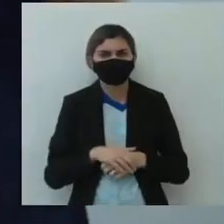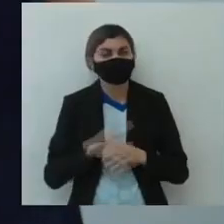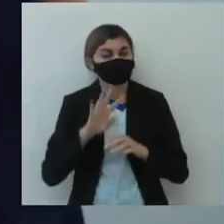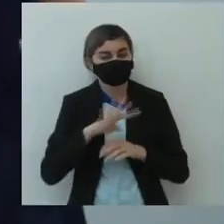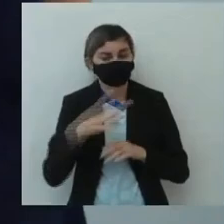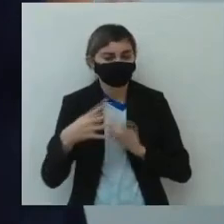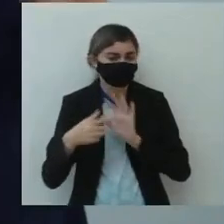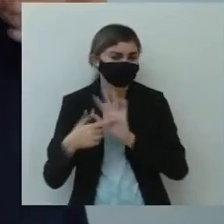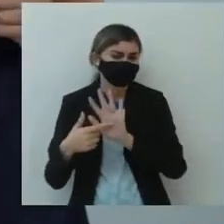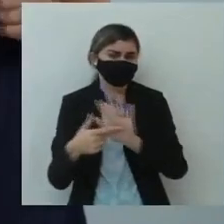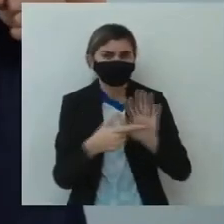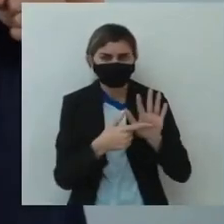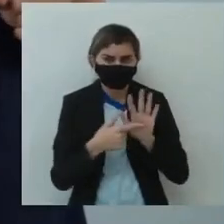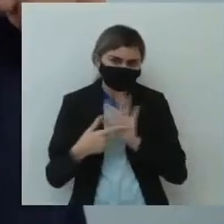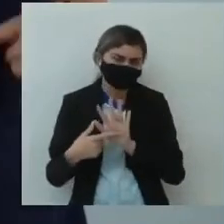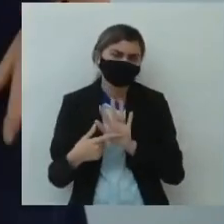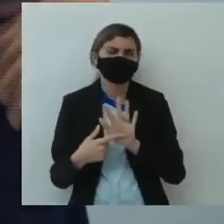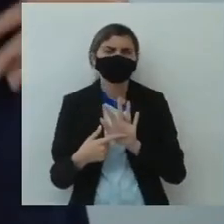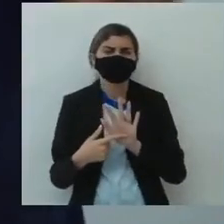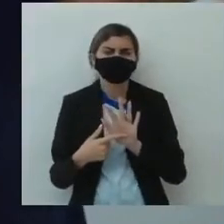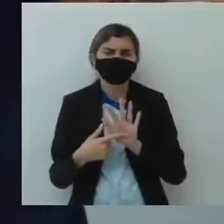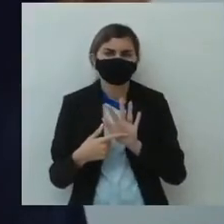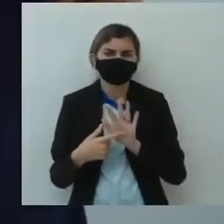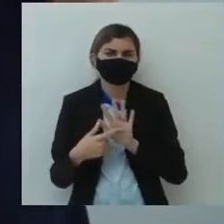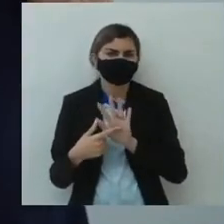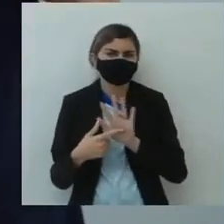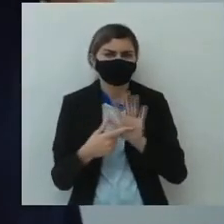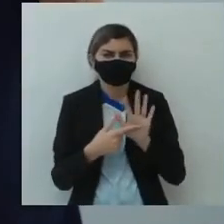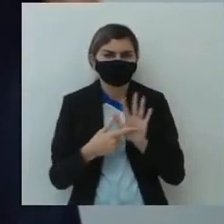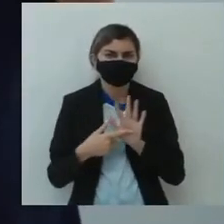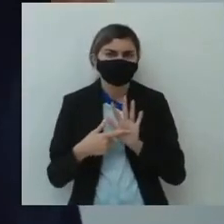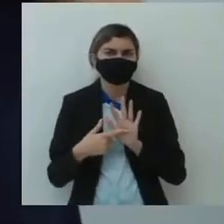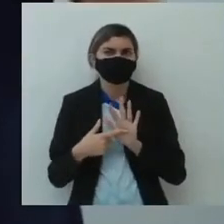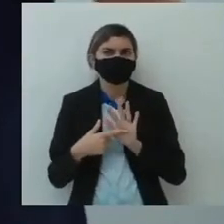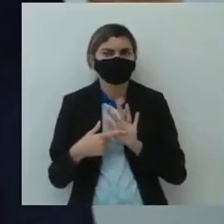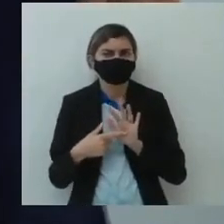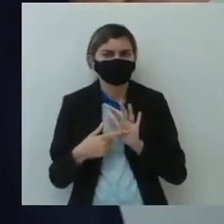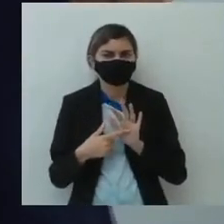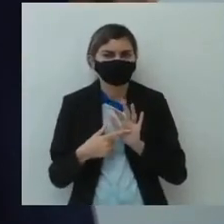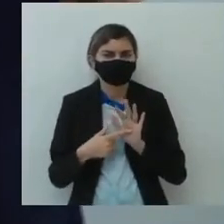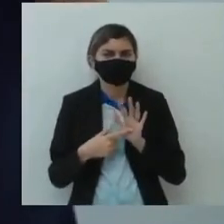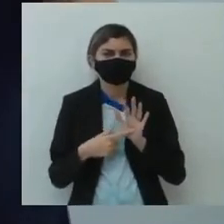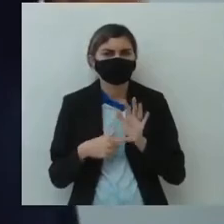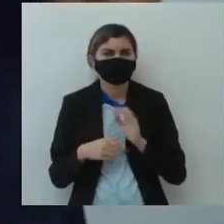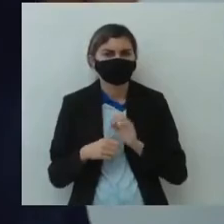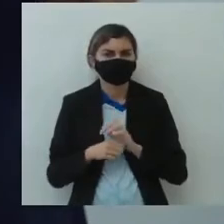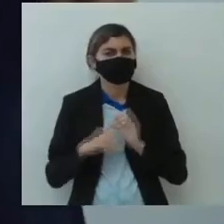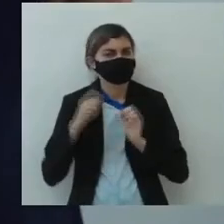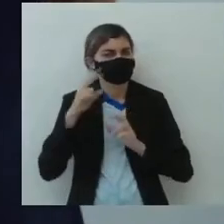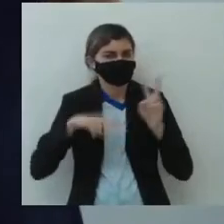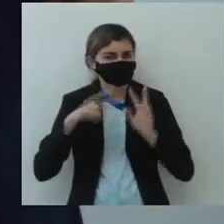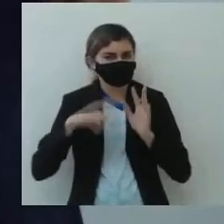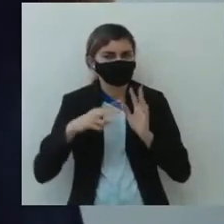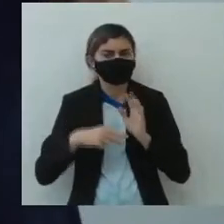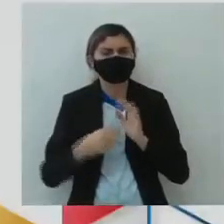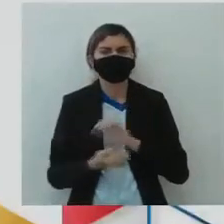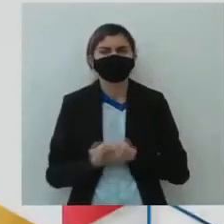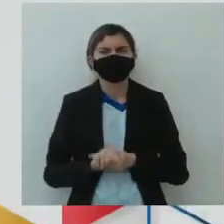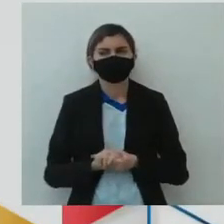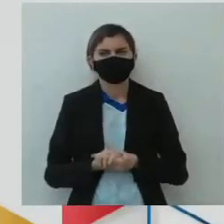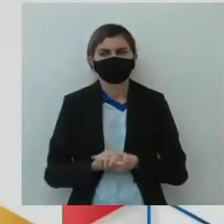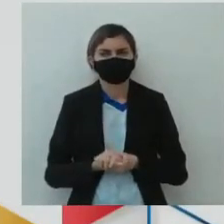gráfico mostra Tá bom vou ter que acabar essa reflexão só isso